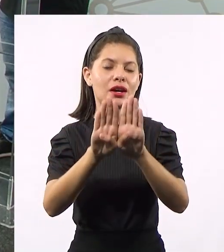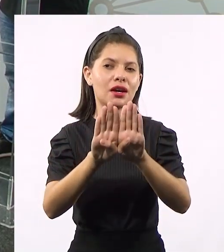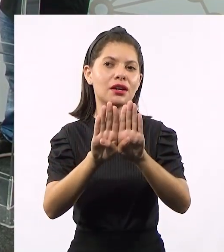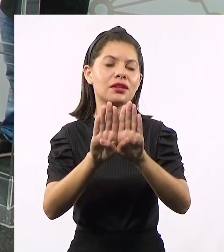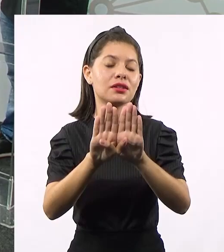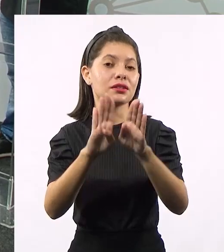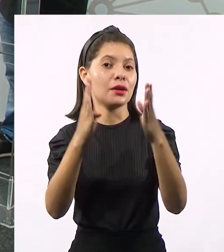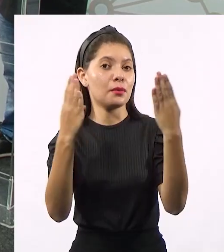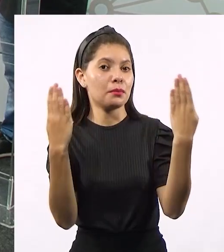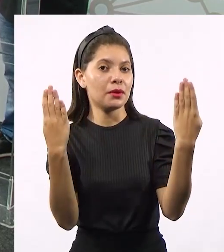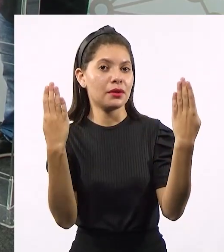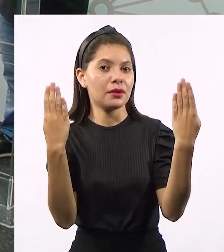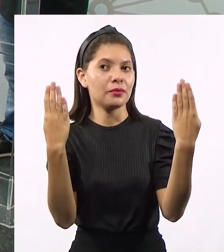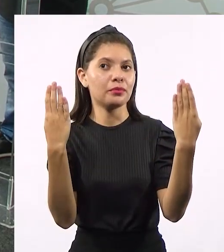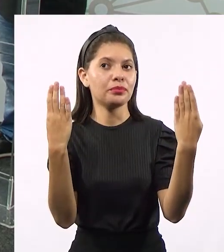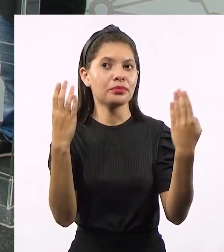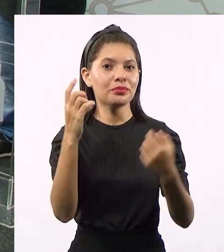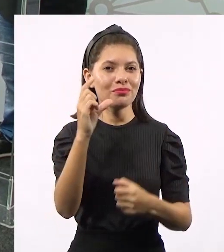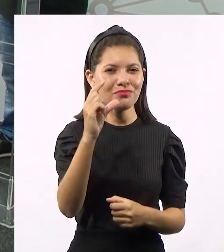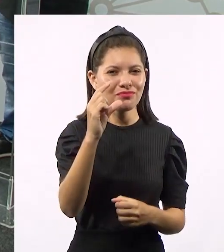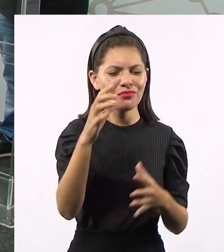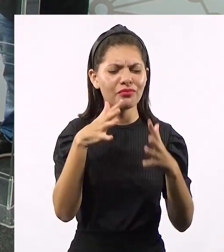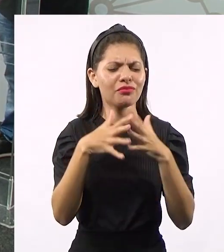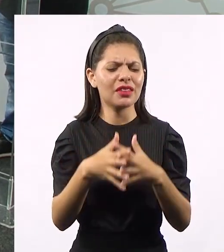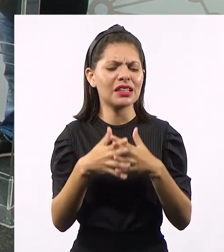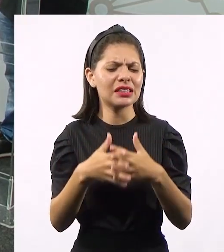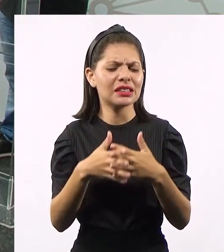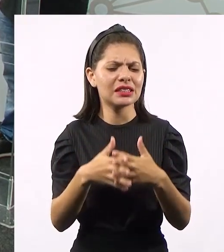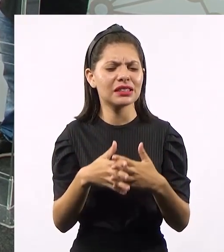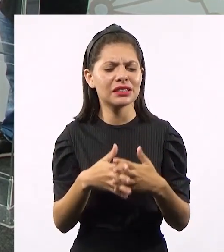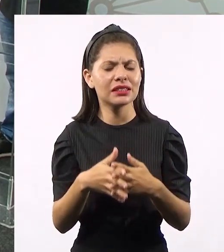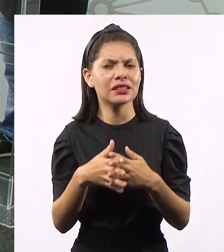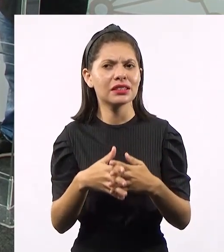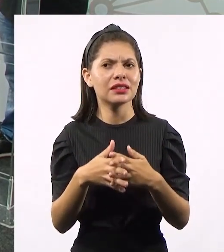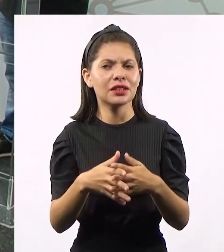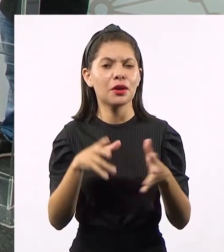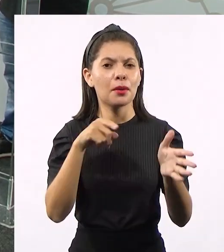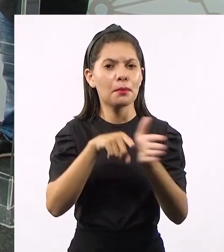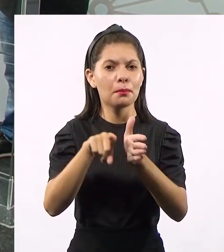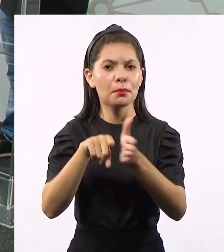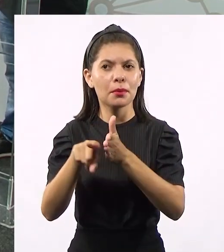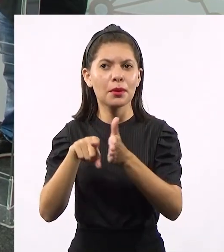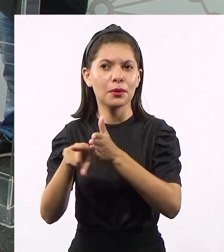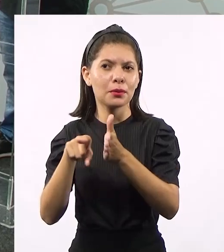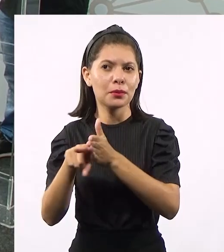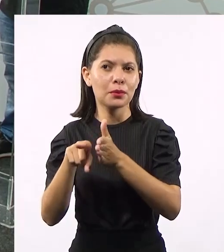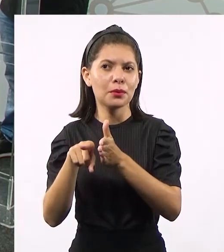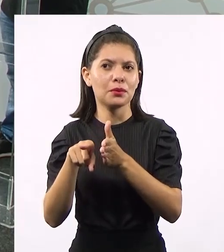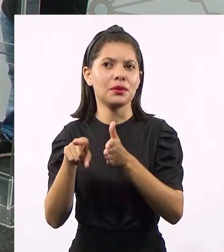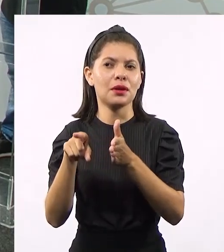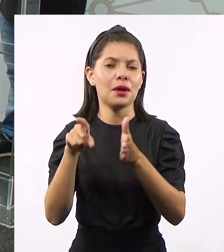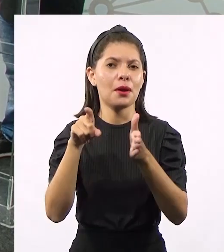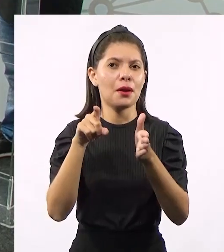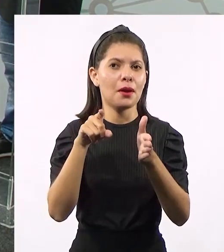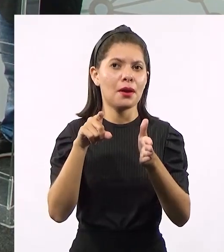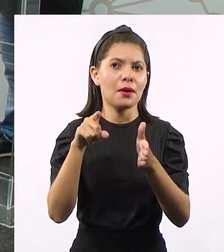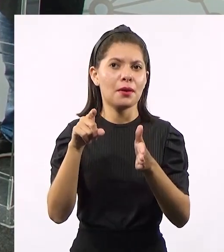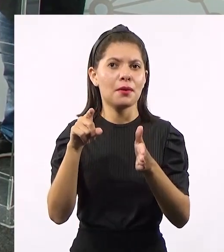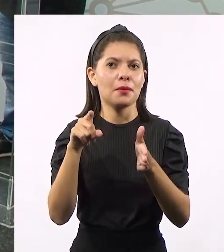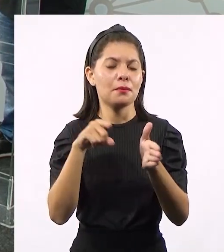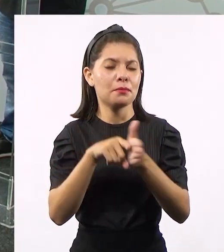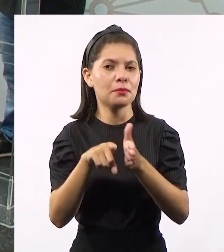tantinho assim de confusão. Pergunta fechada é uma pesquisa qualitativa, né? Pergunta aberta é uma pesquisa